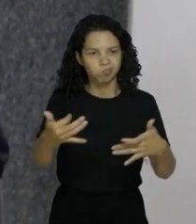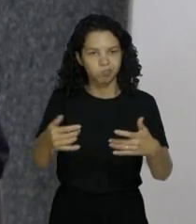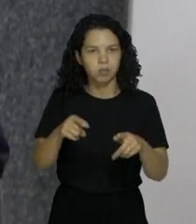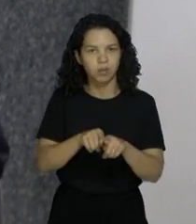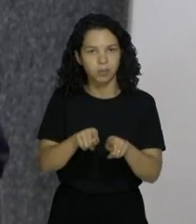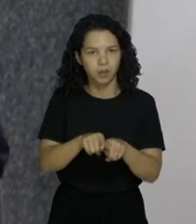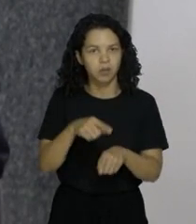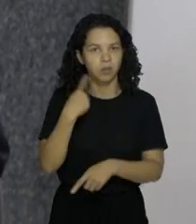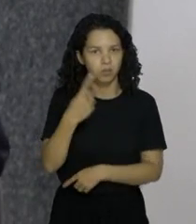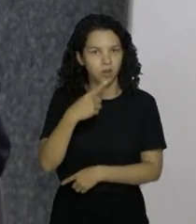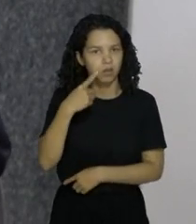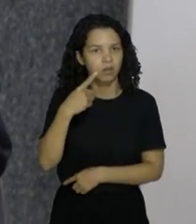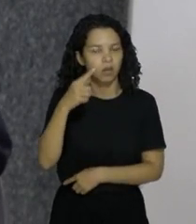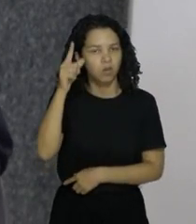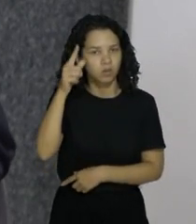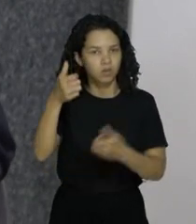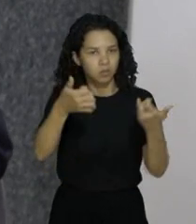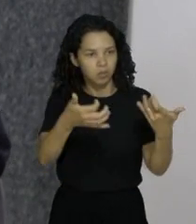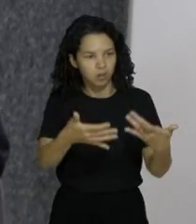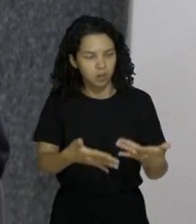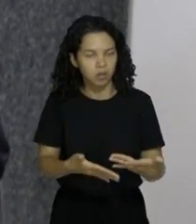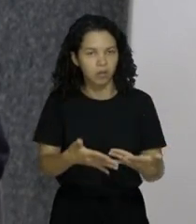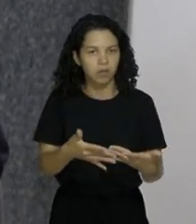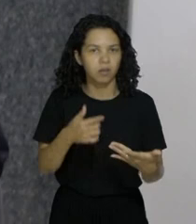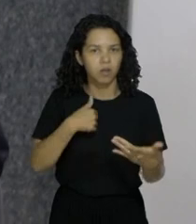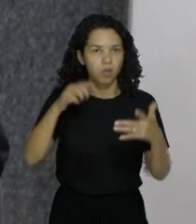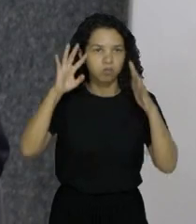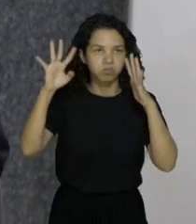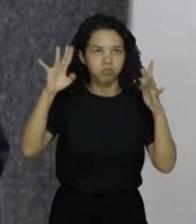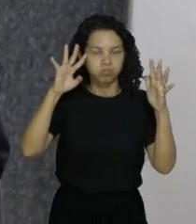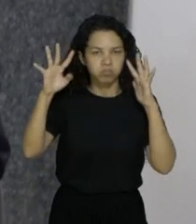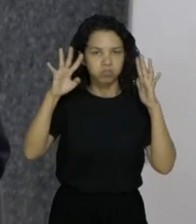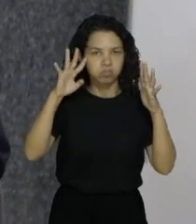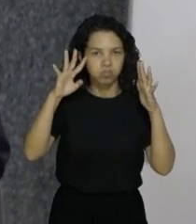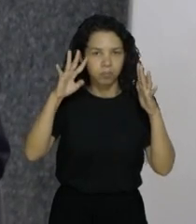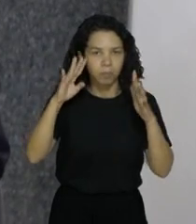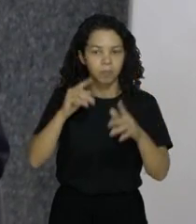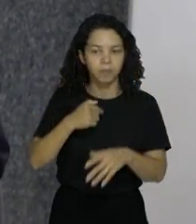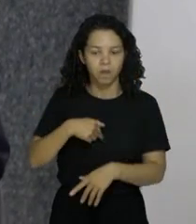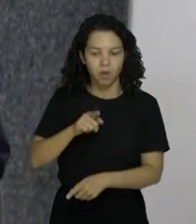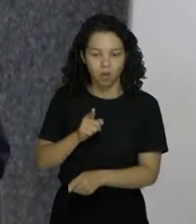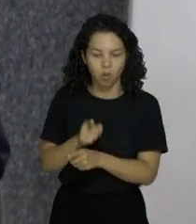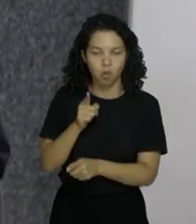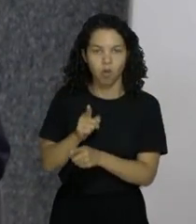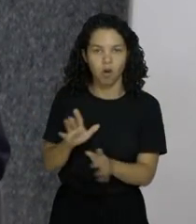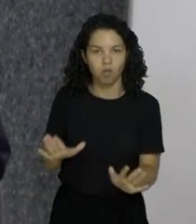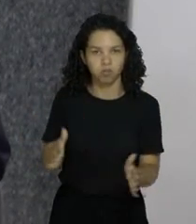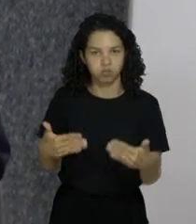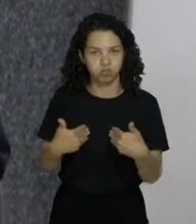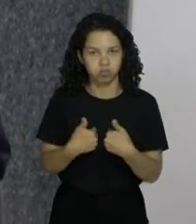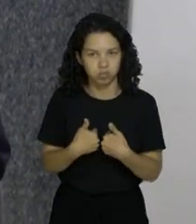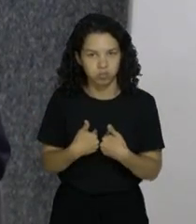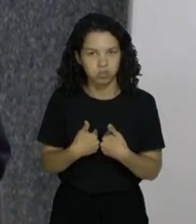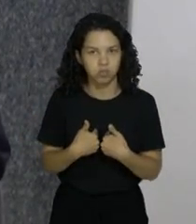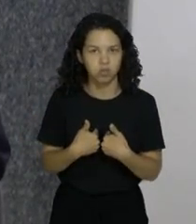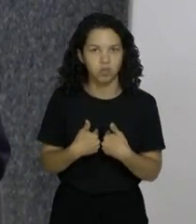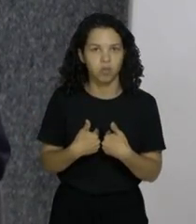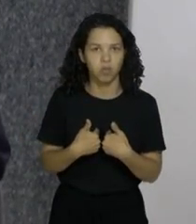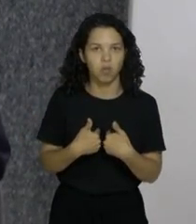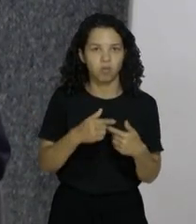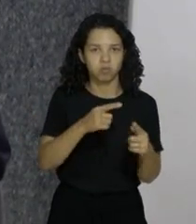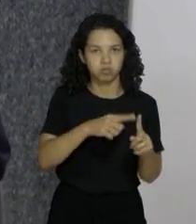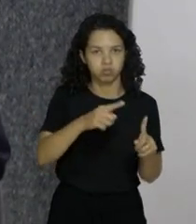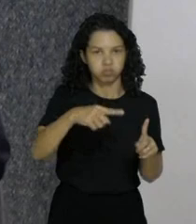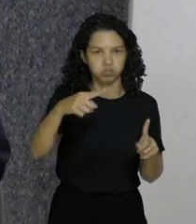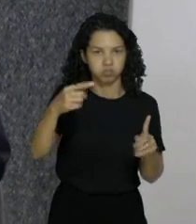Luciane carminatti na medida em que o diagnóstico do autismo aumenta os casos positivos